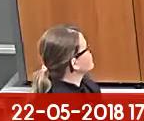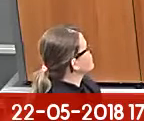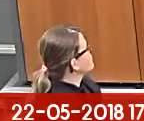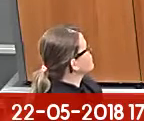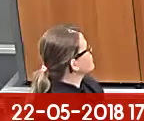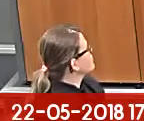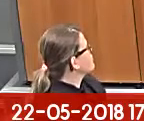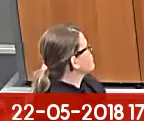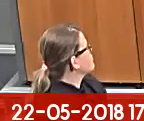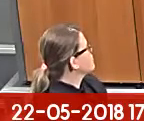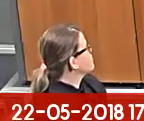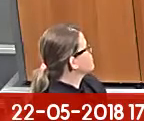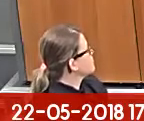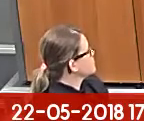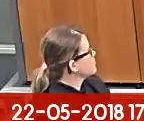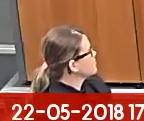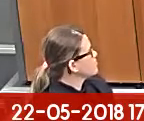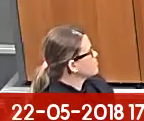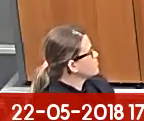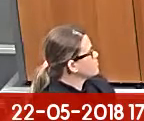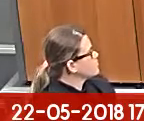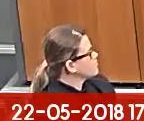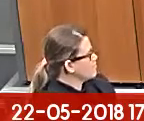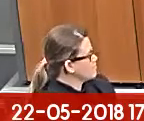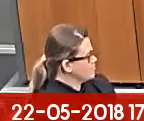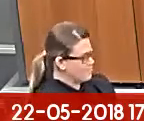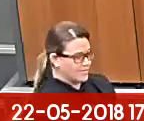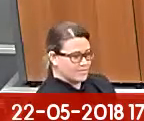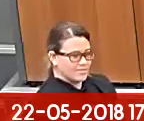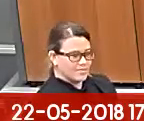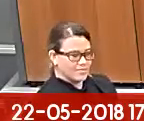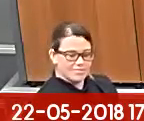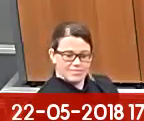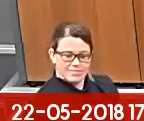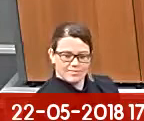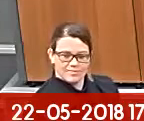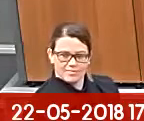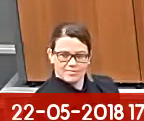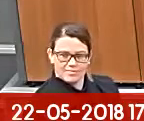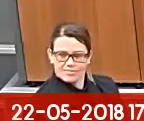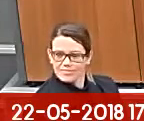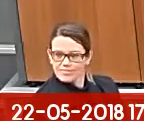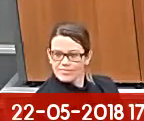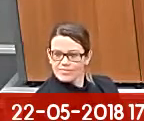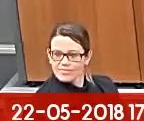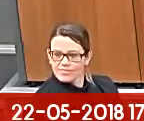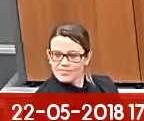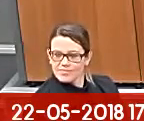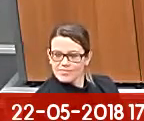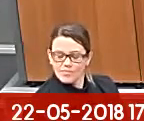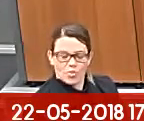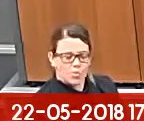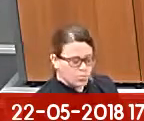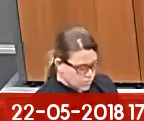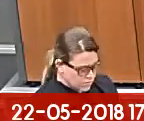nem a presidente, e... sai daqui, né, sabendo que aqui é uma casa que